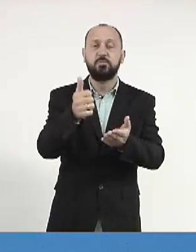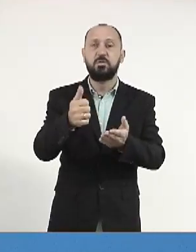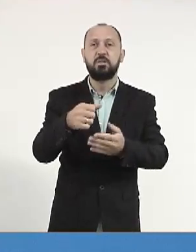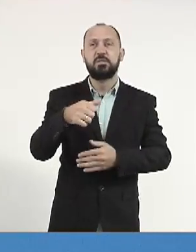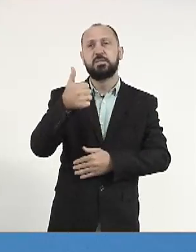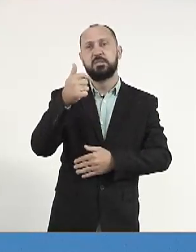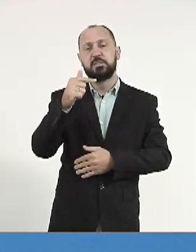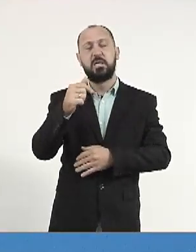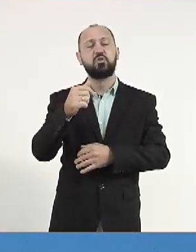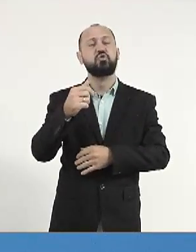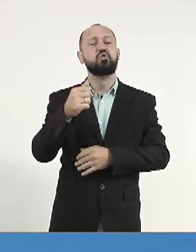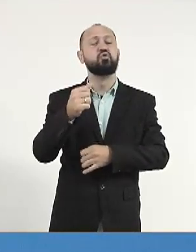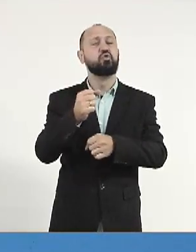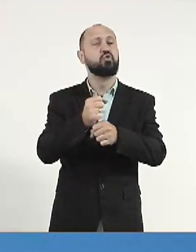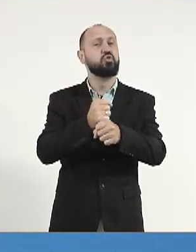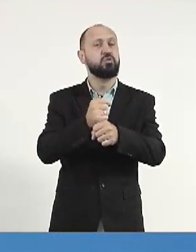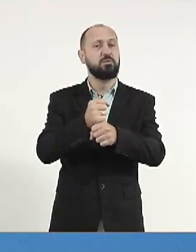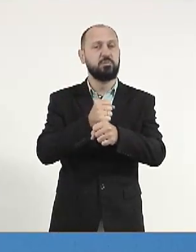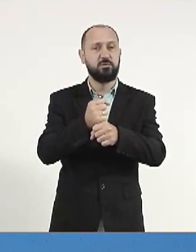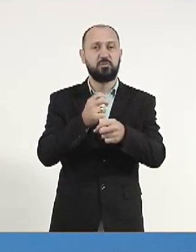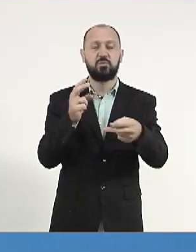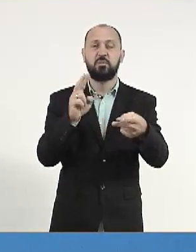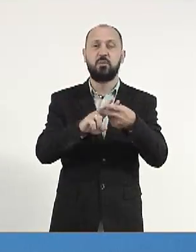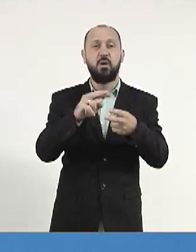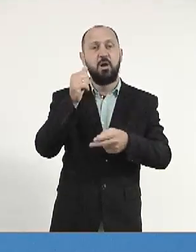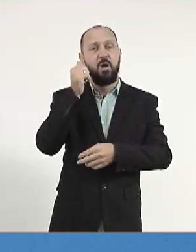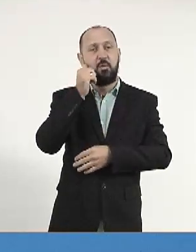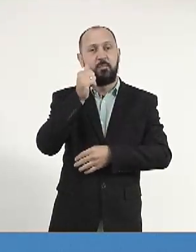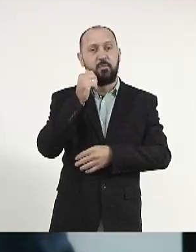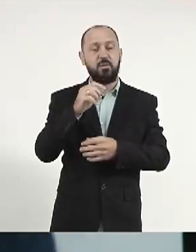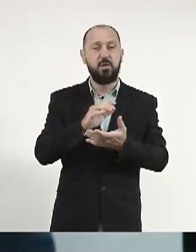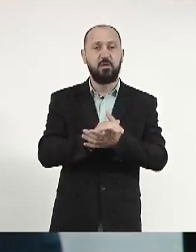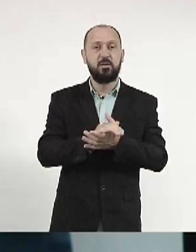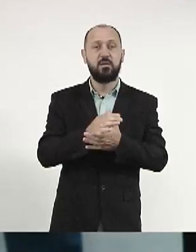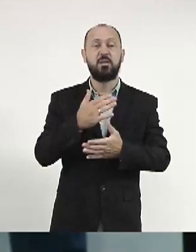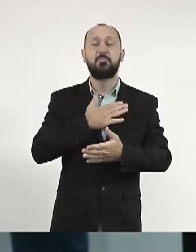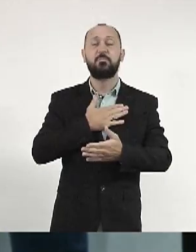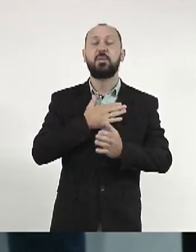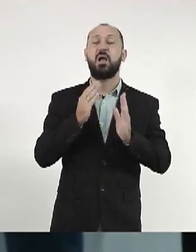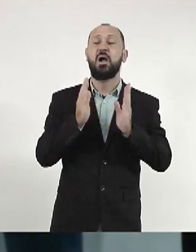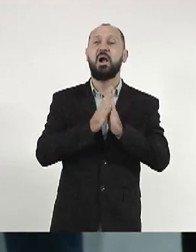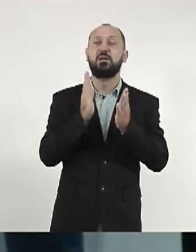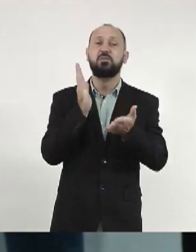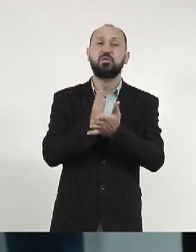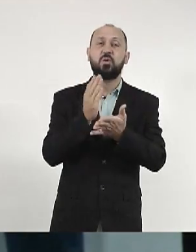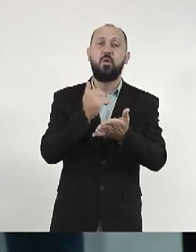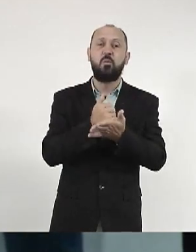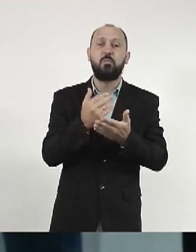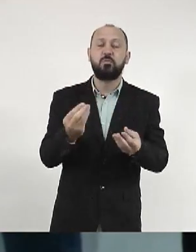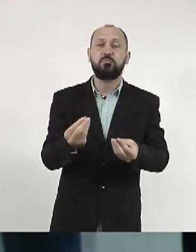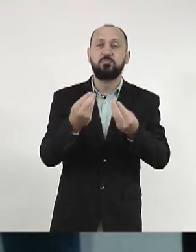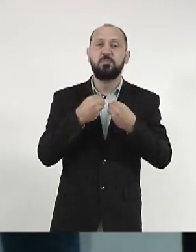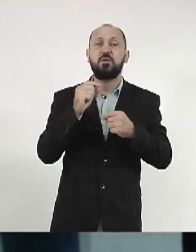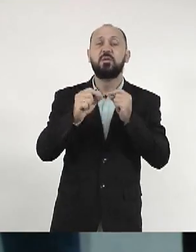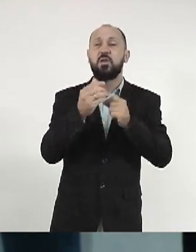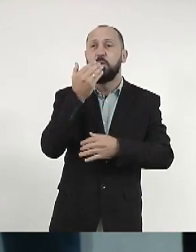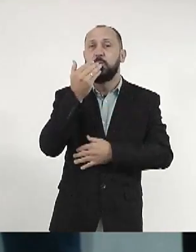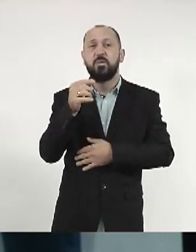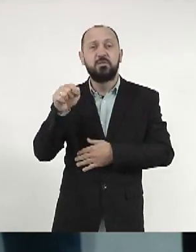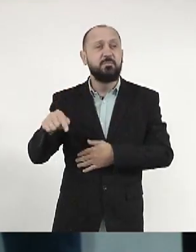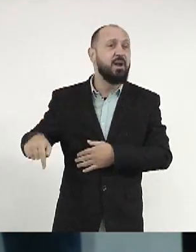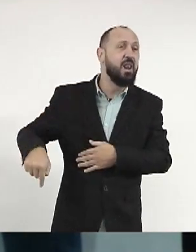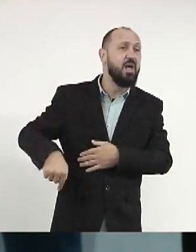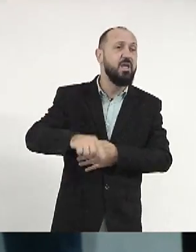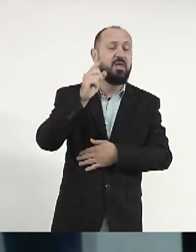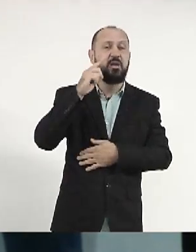anos de cadeia e tal. Tem uma senhora que veio de bolo na minha casa de Polvilho. Não sei quem é que pediu para essa